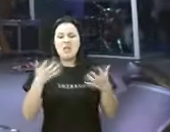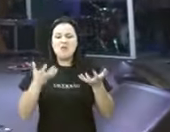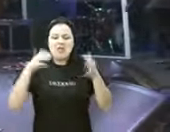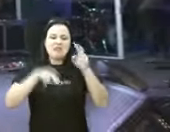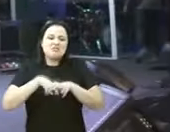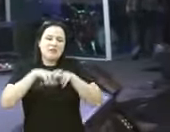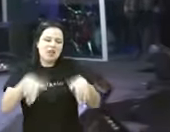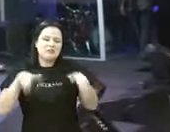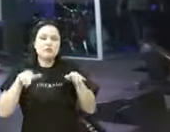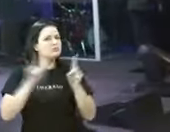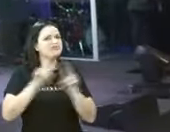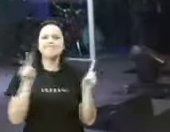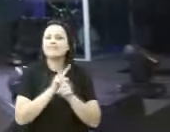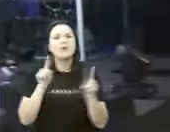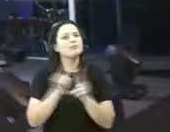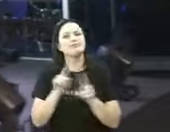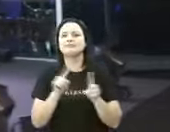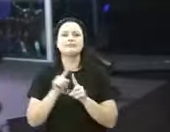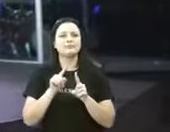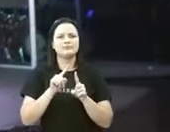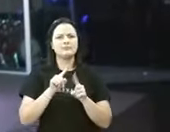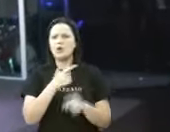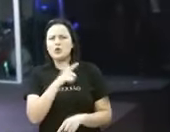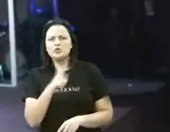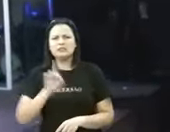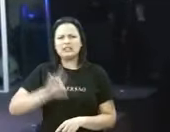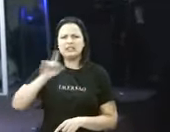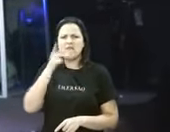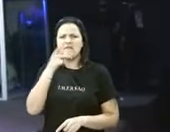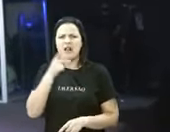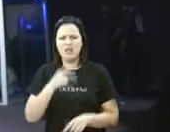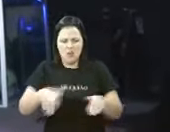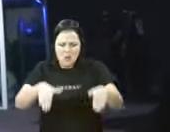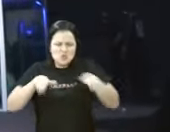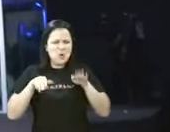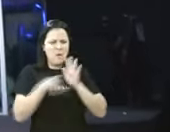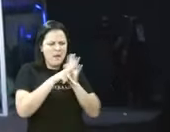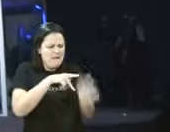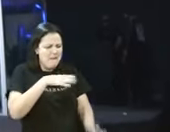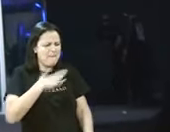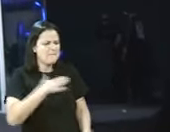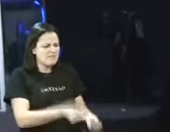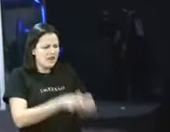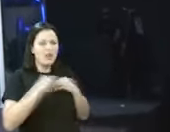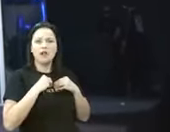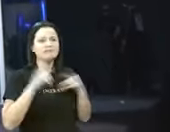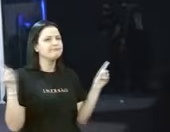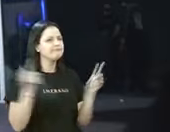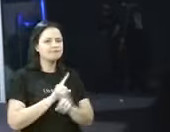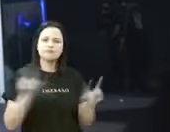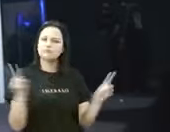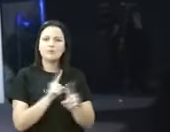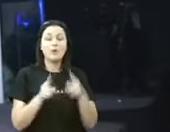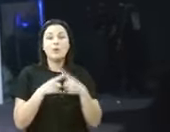Na visão, pastor Vitor, não tem ele dizendo: o trono é meu, me devolve. Não. Porque Deus não